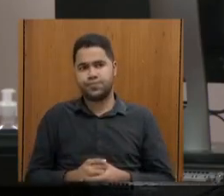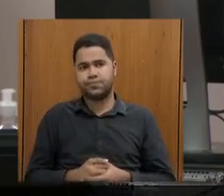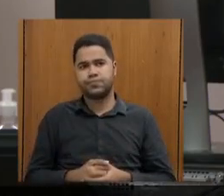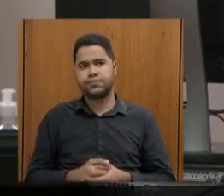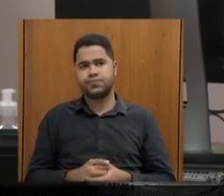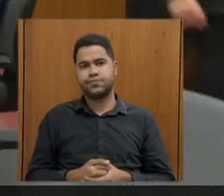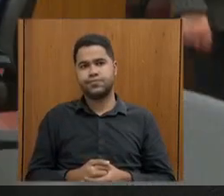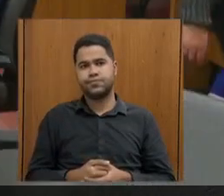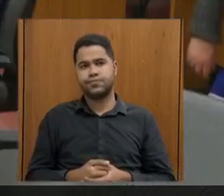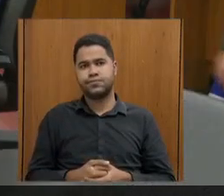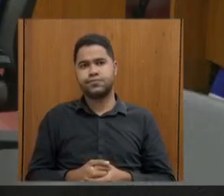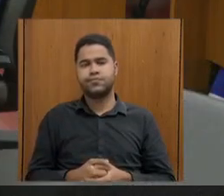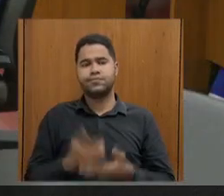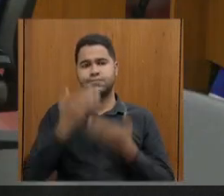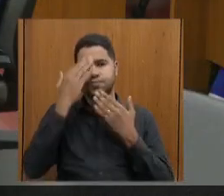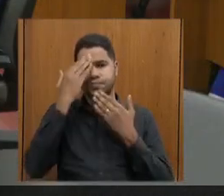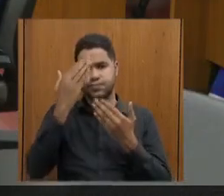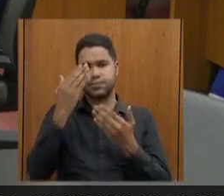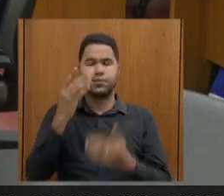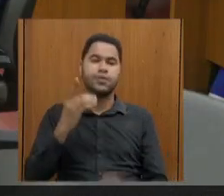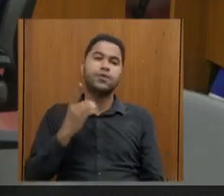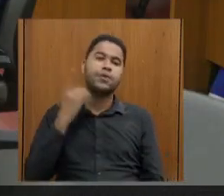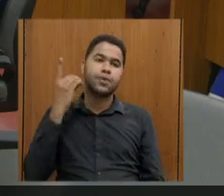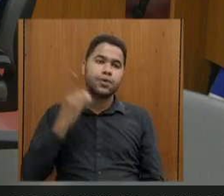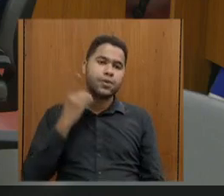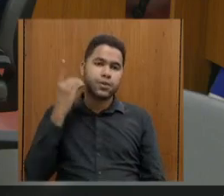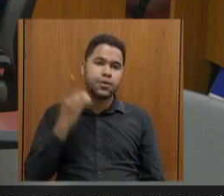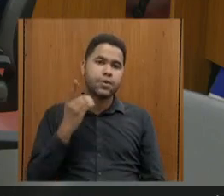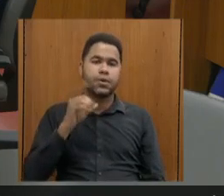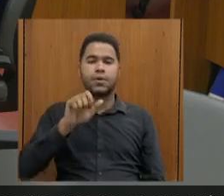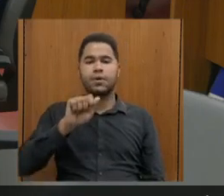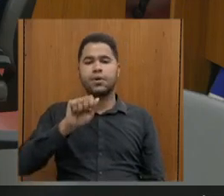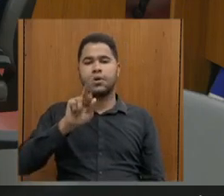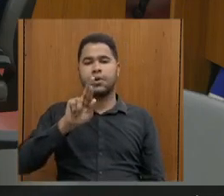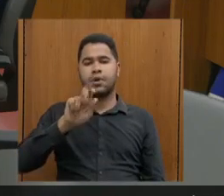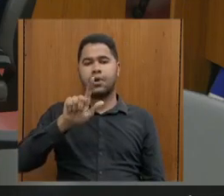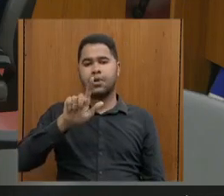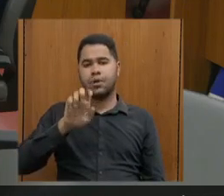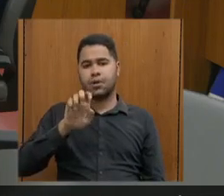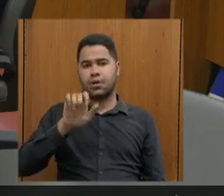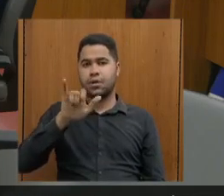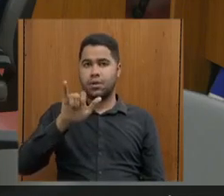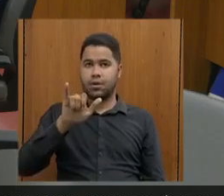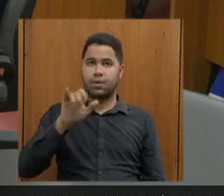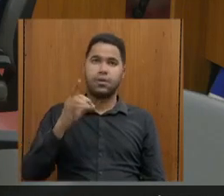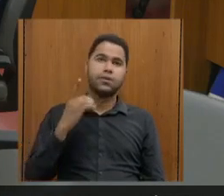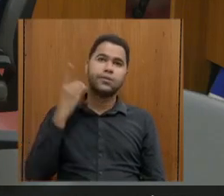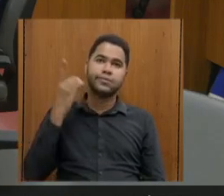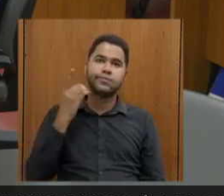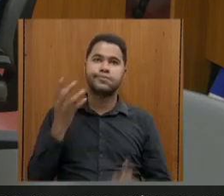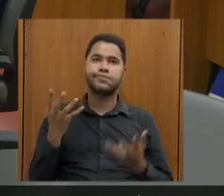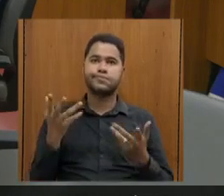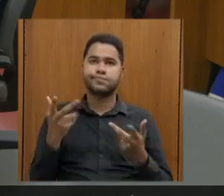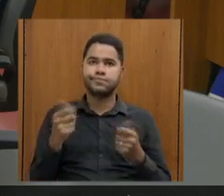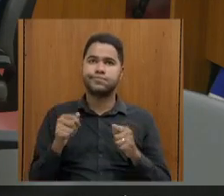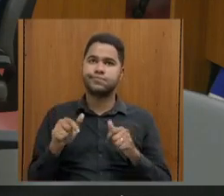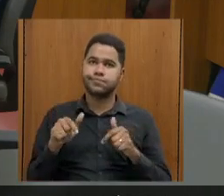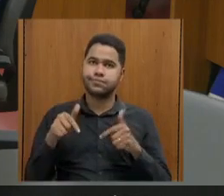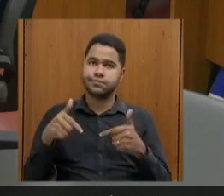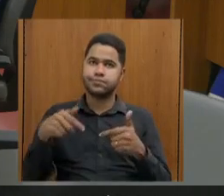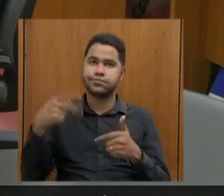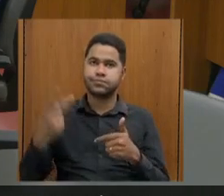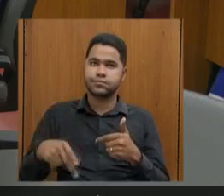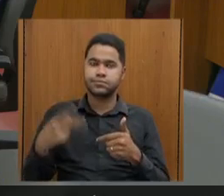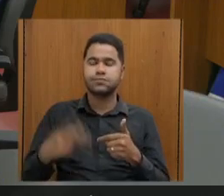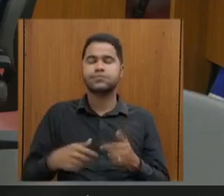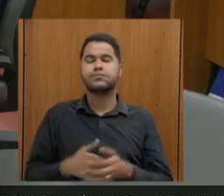Presidente agradecemos ao deputado o Tiago esse deputado brilhante atuante aqui